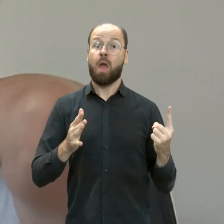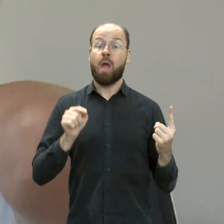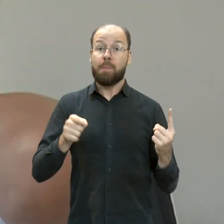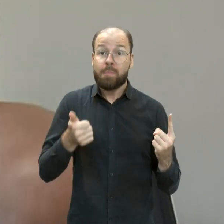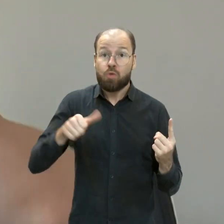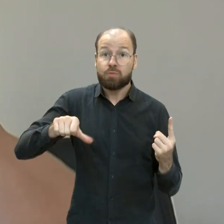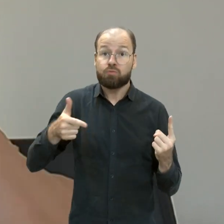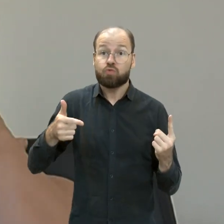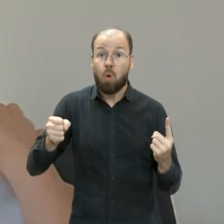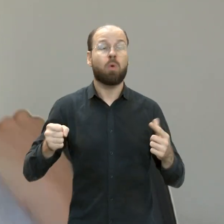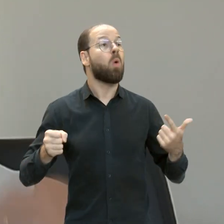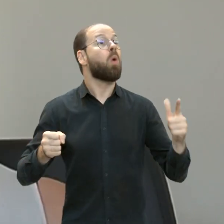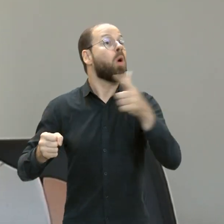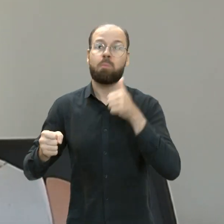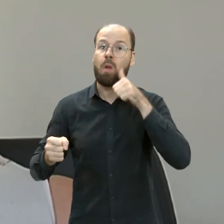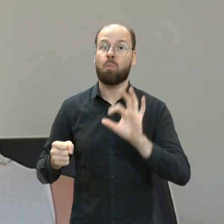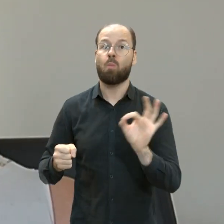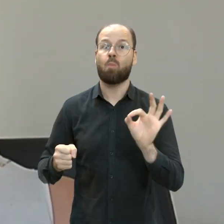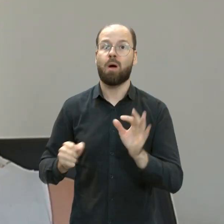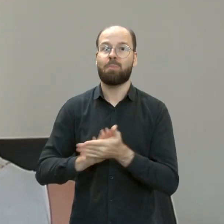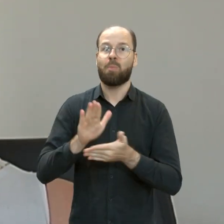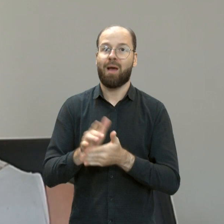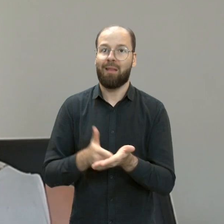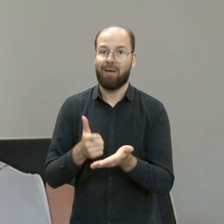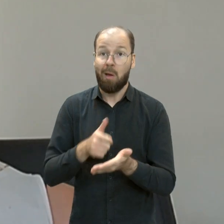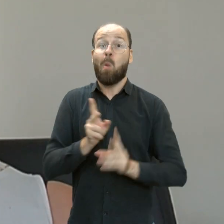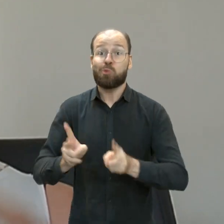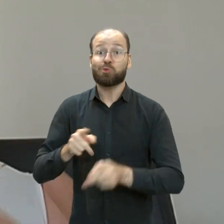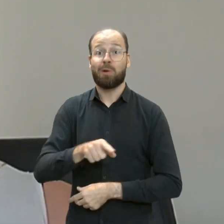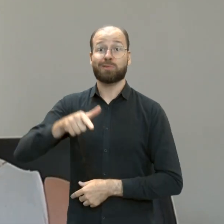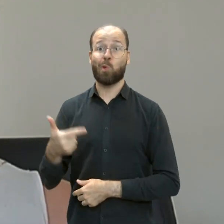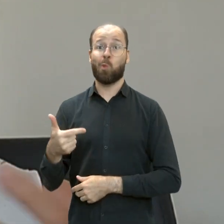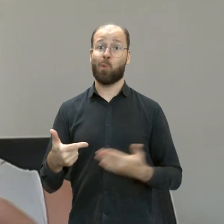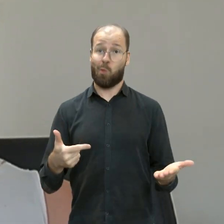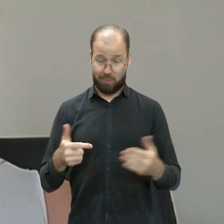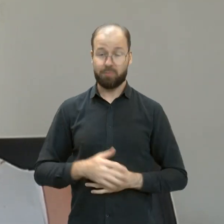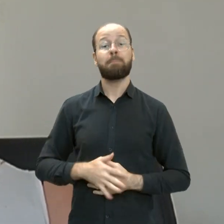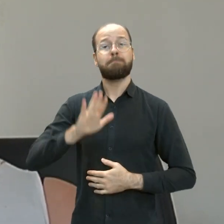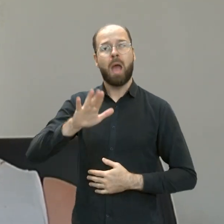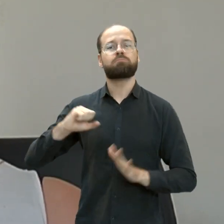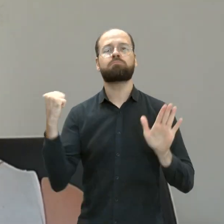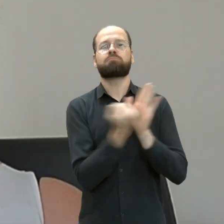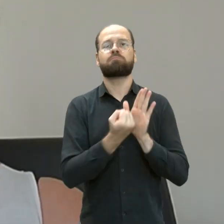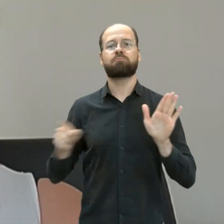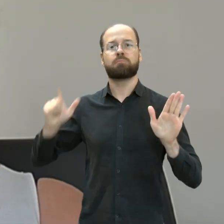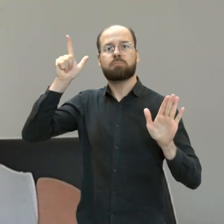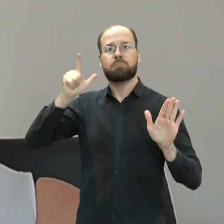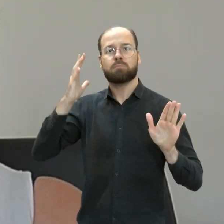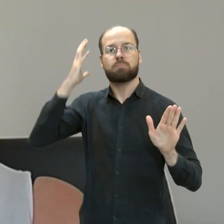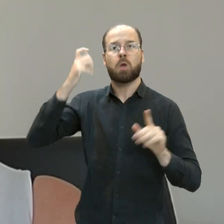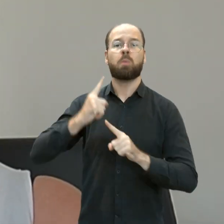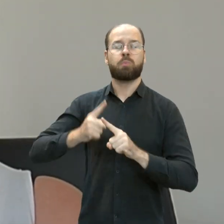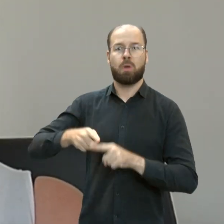também nos chama a atenção é o fato de Leodegária ter sido uma ativista cultural, né, na cidade de Goiás no